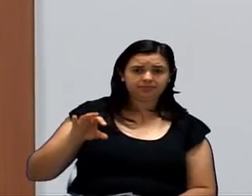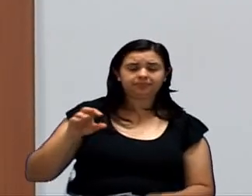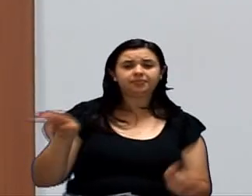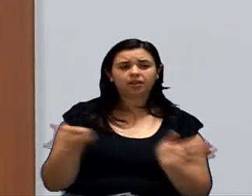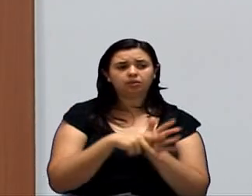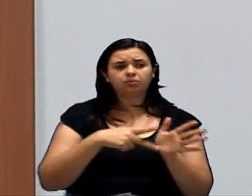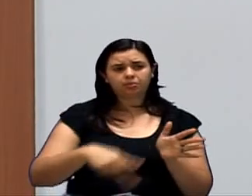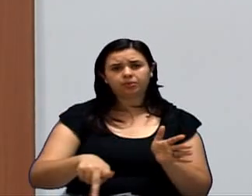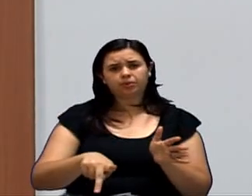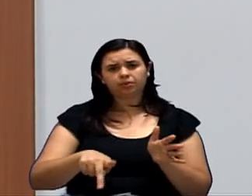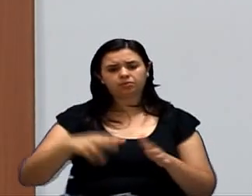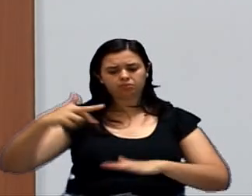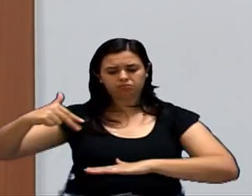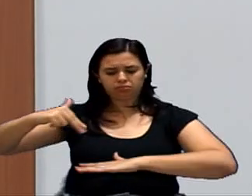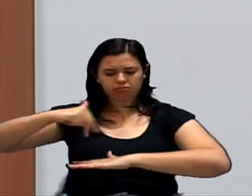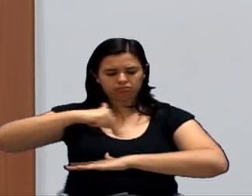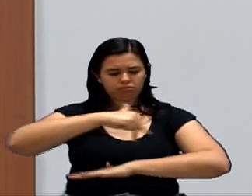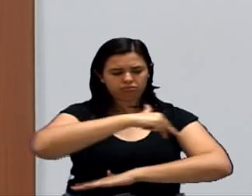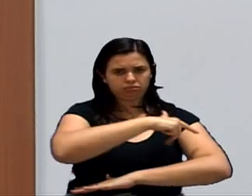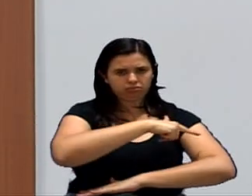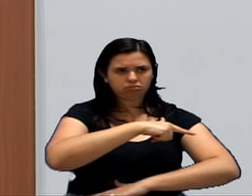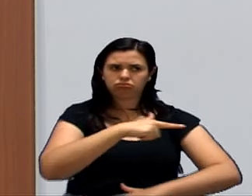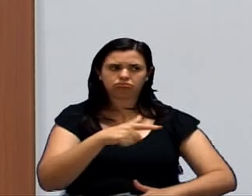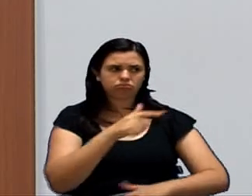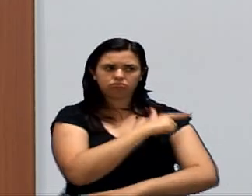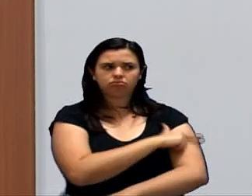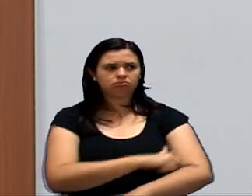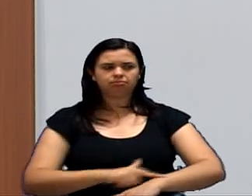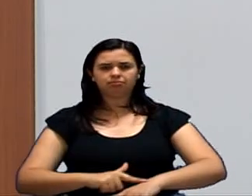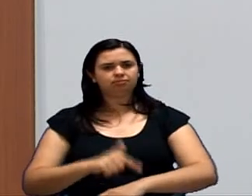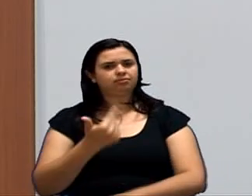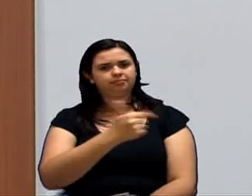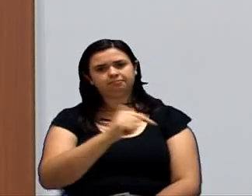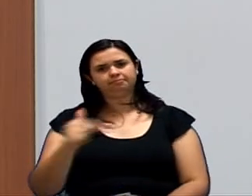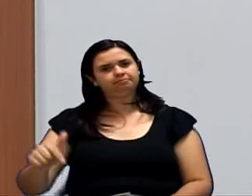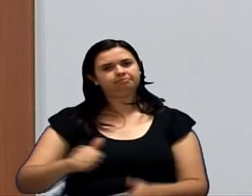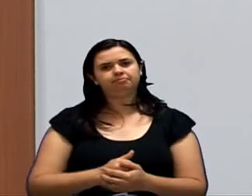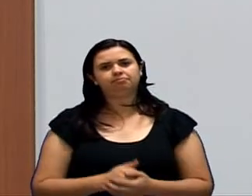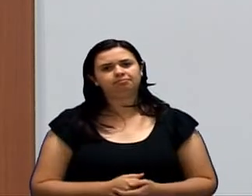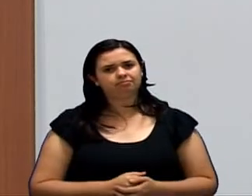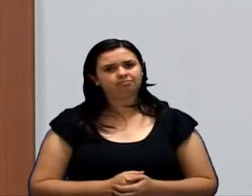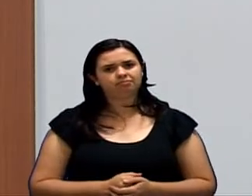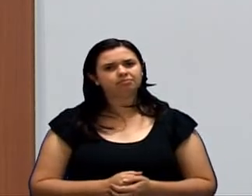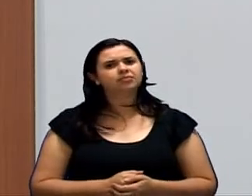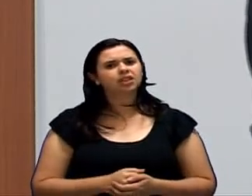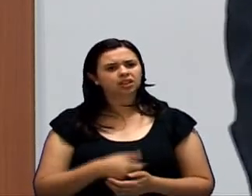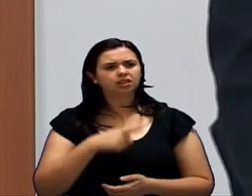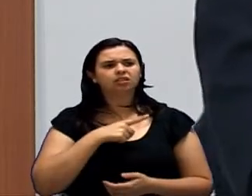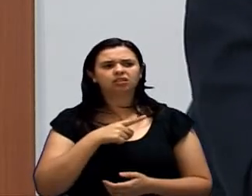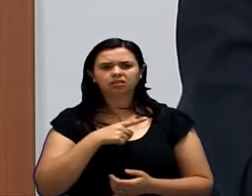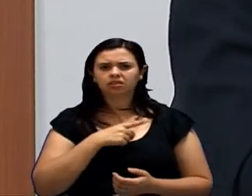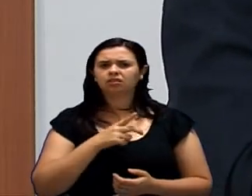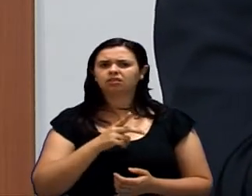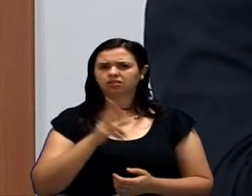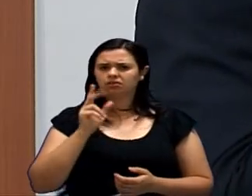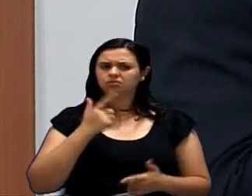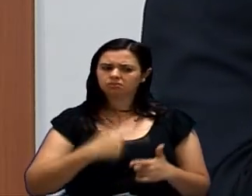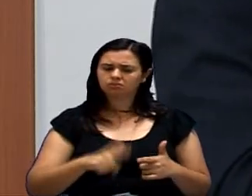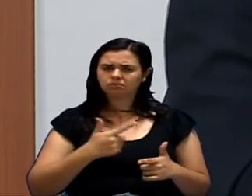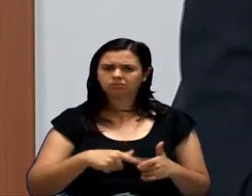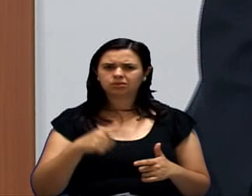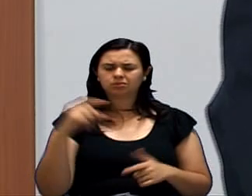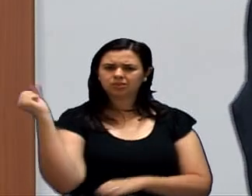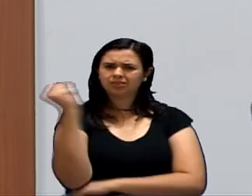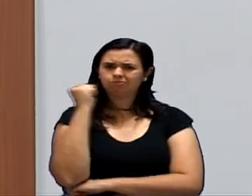junto ali do BRT e não estão respeitando. Você sabe que invade carro, invade coisa. E aconteceu um acidente grave esse dia na Avenida Ipanema. Então,